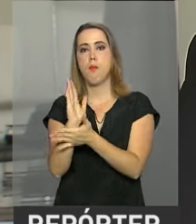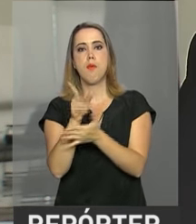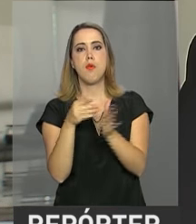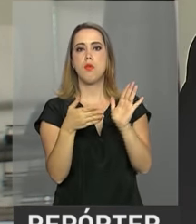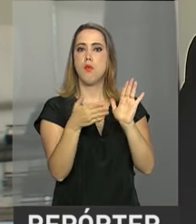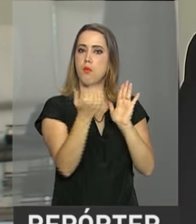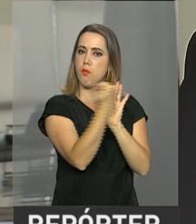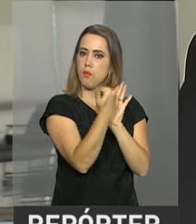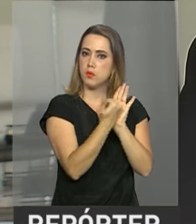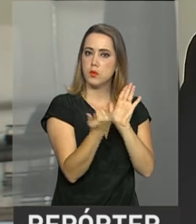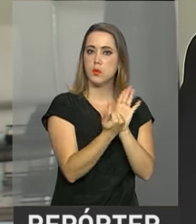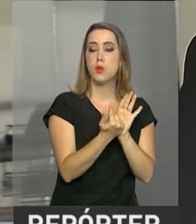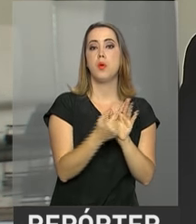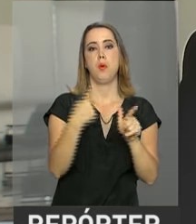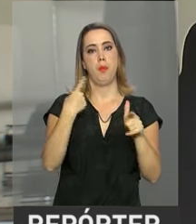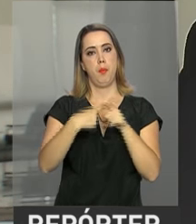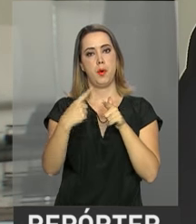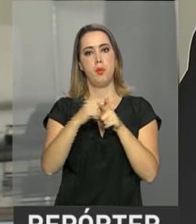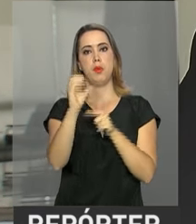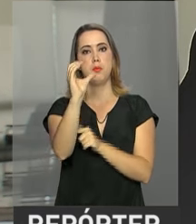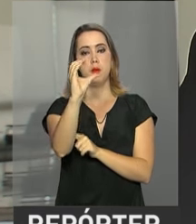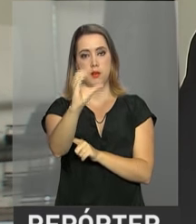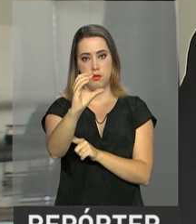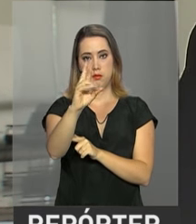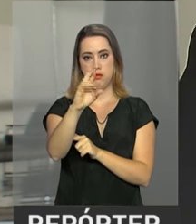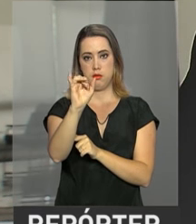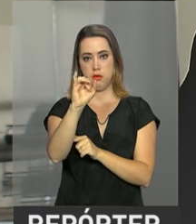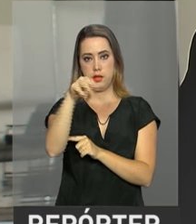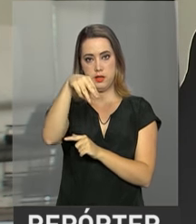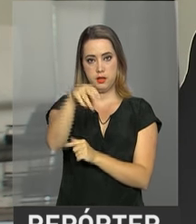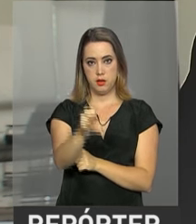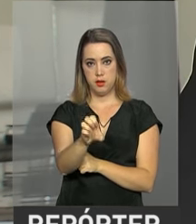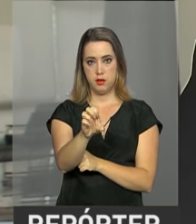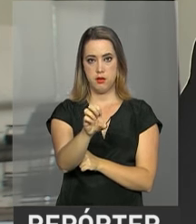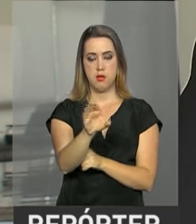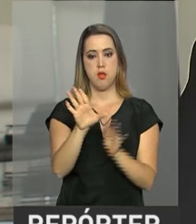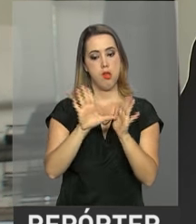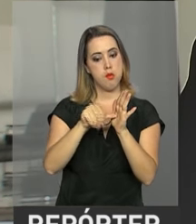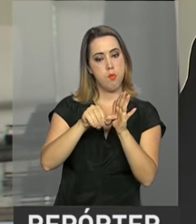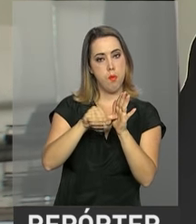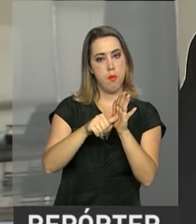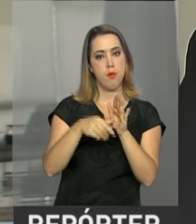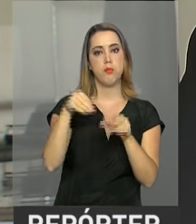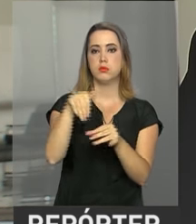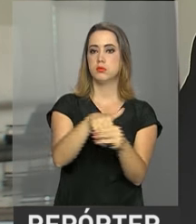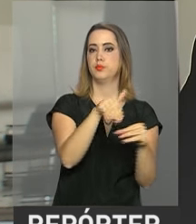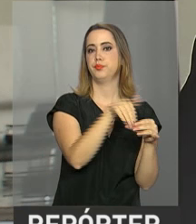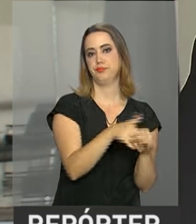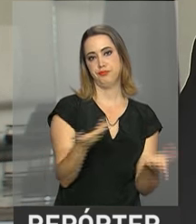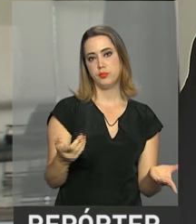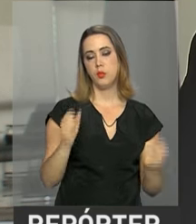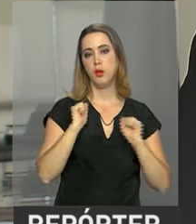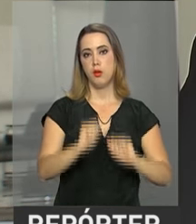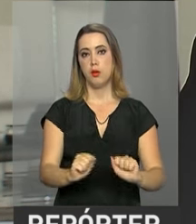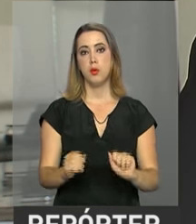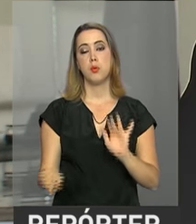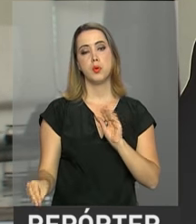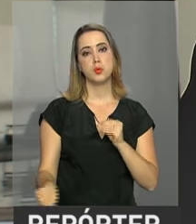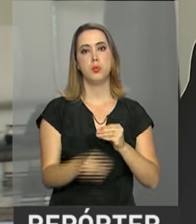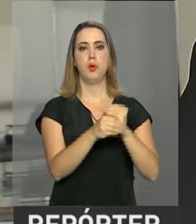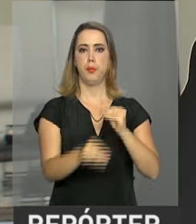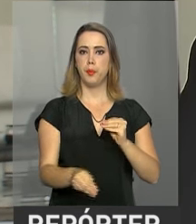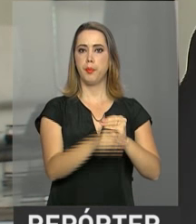que torna crime o Caixa 2. Mas como a votação em plenário pode abrir possibilidade para a apresentação de